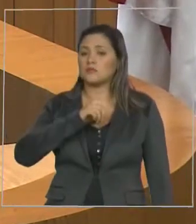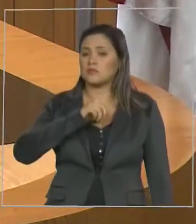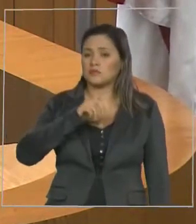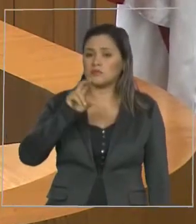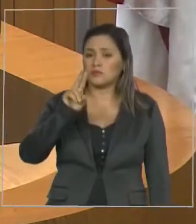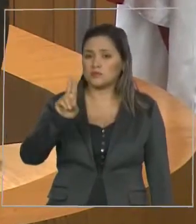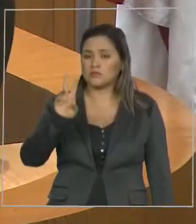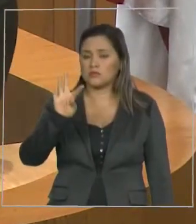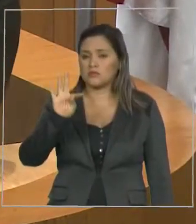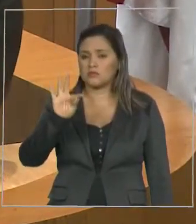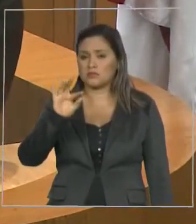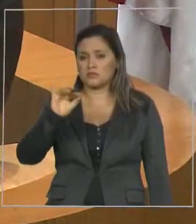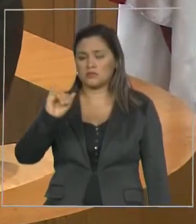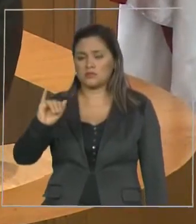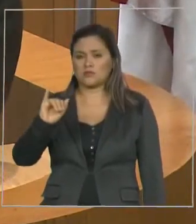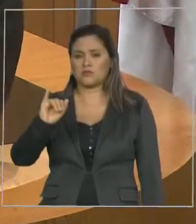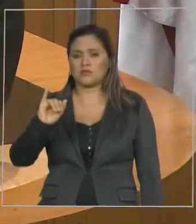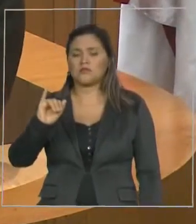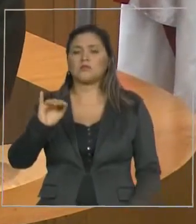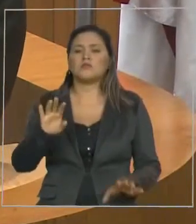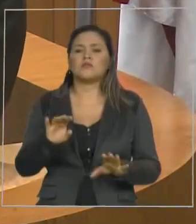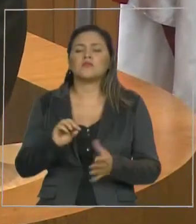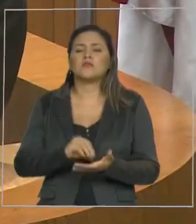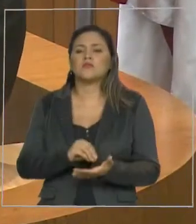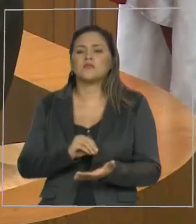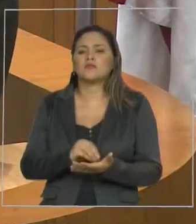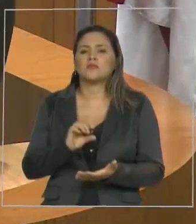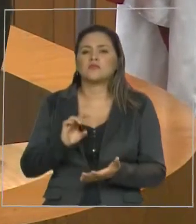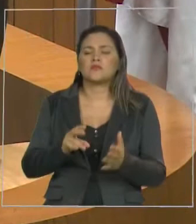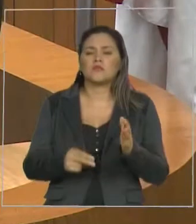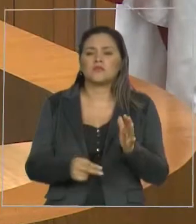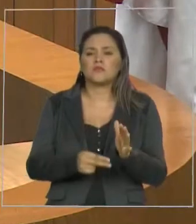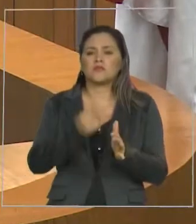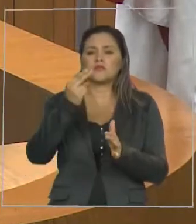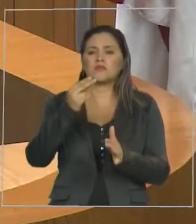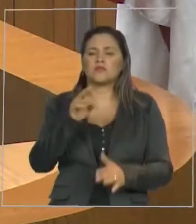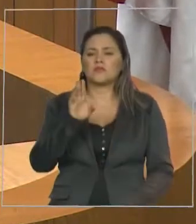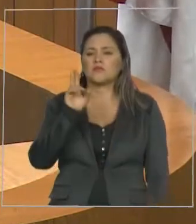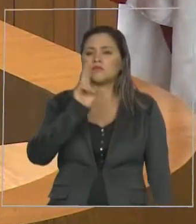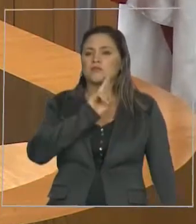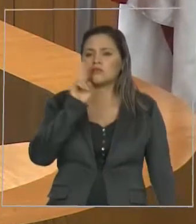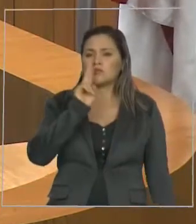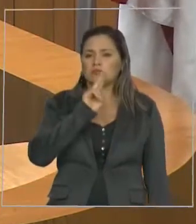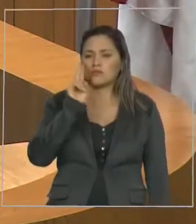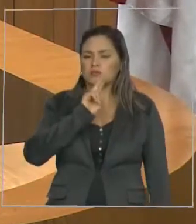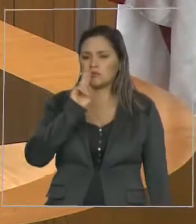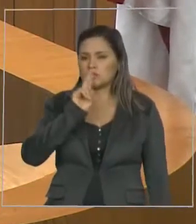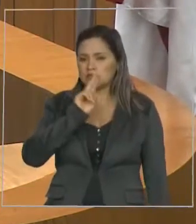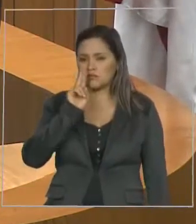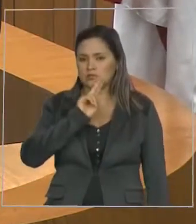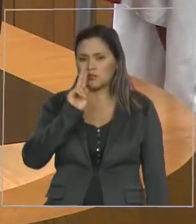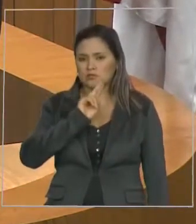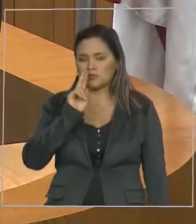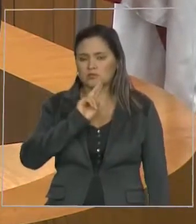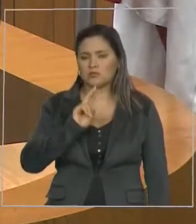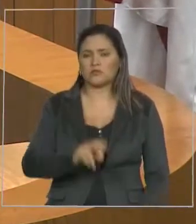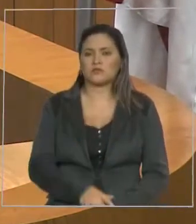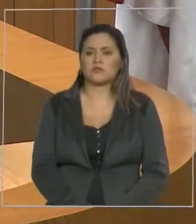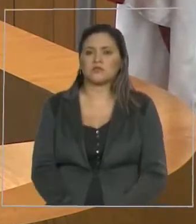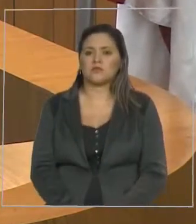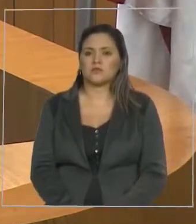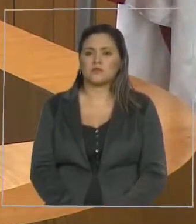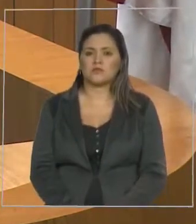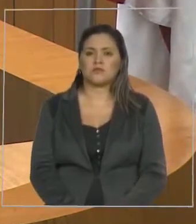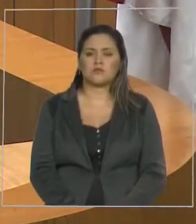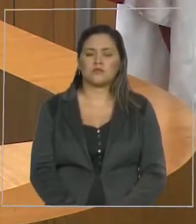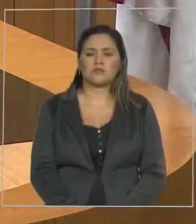suporte. Só está faltando o Hospital de Bacabal agora. Só está faltando agora o Hospital de Bacabal essa situação